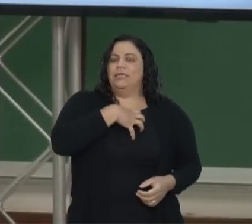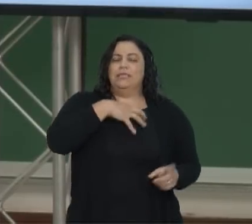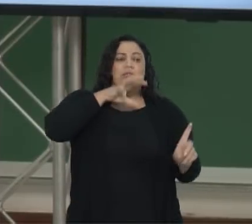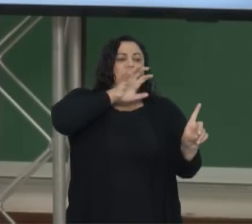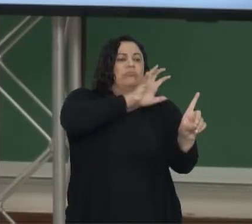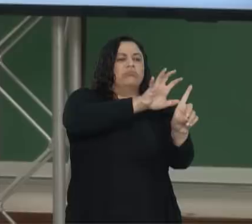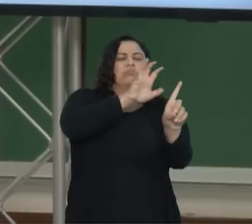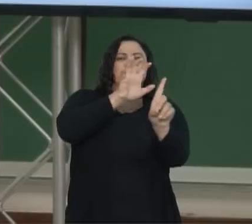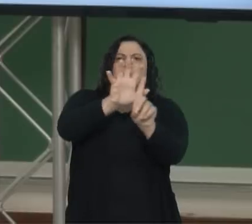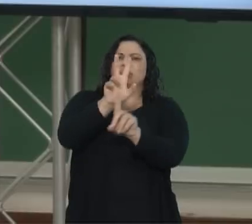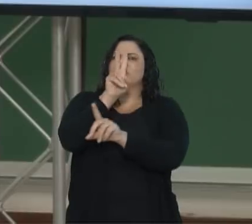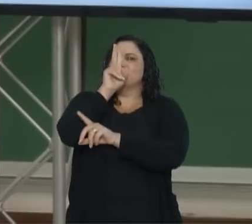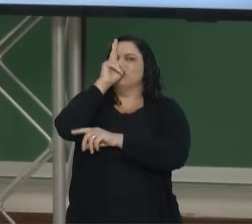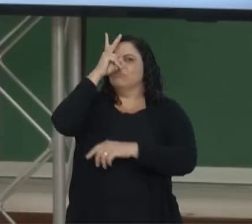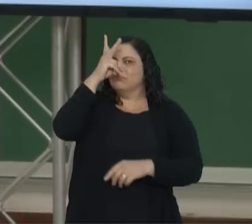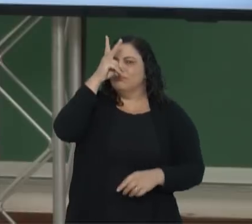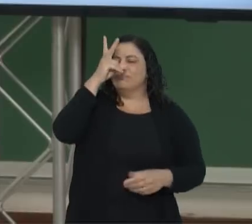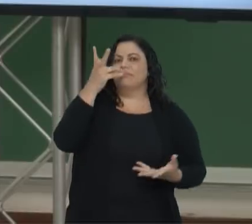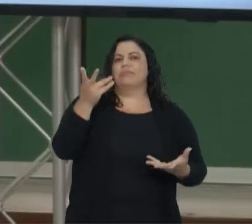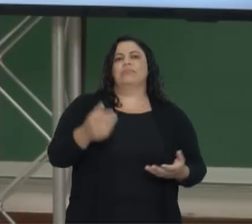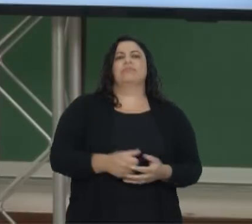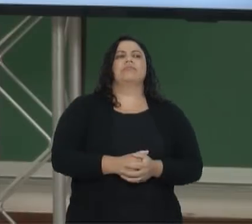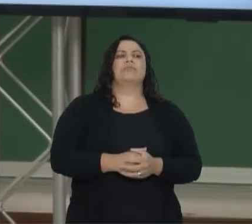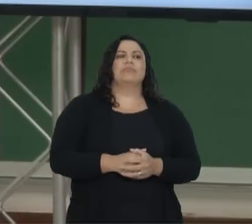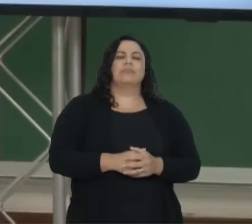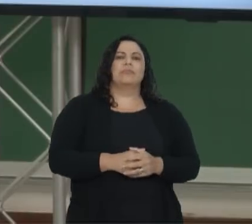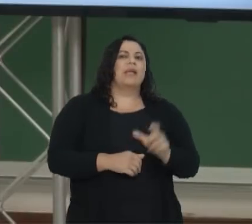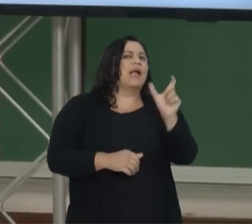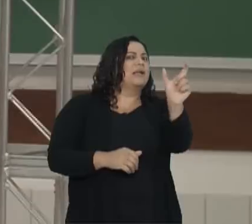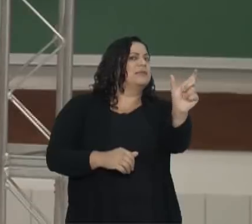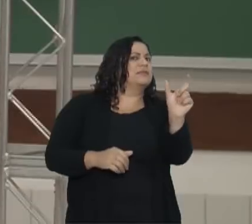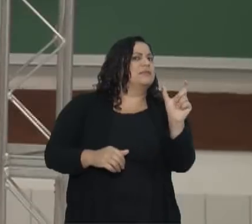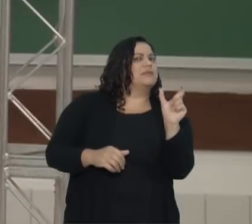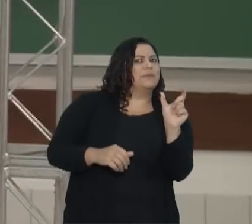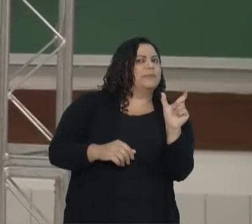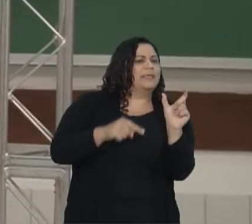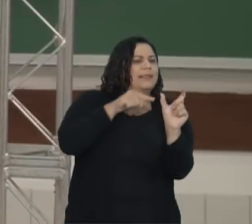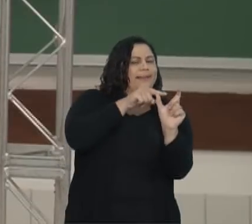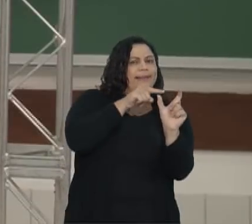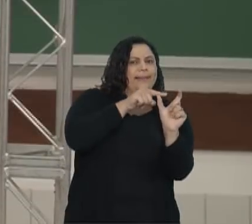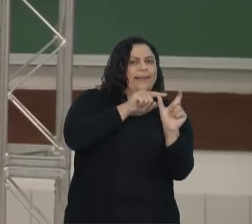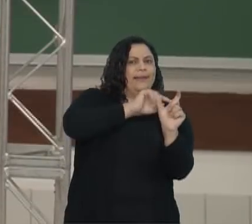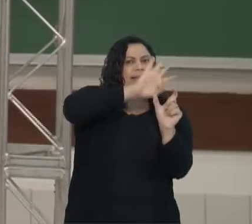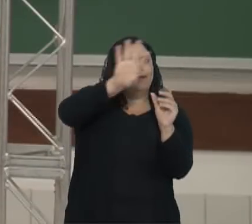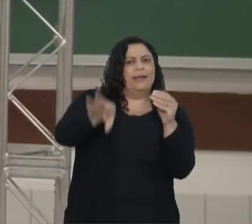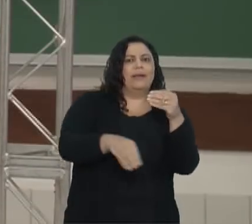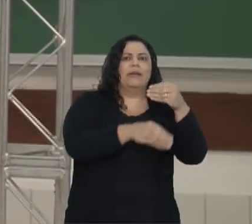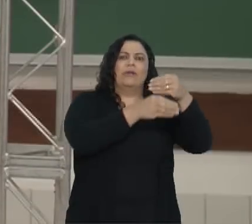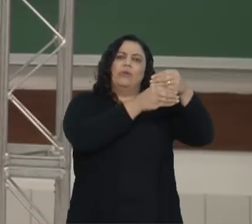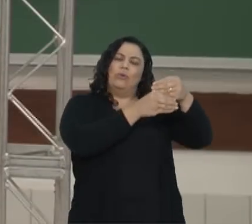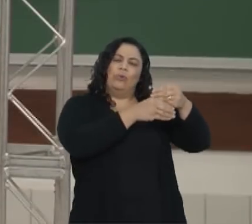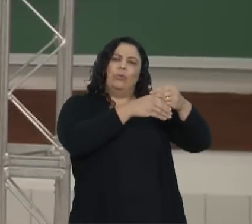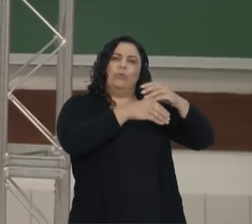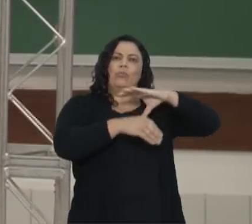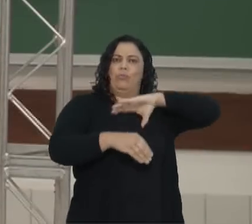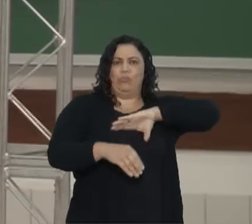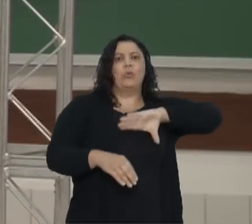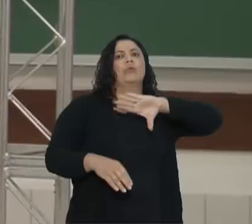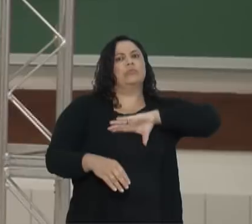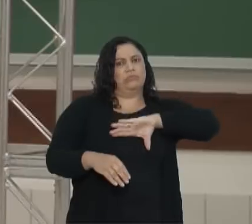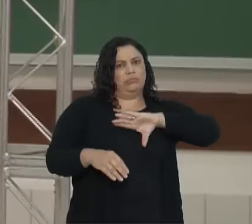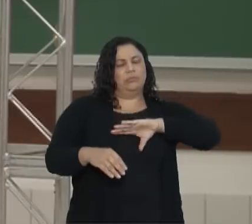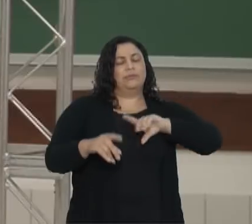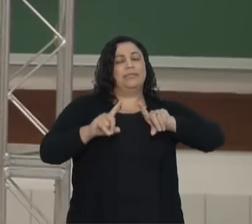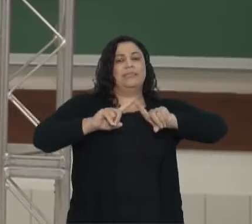no estado da Bahia. A maior parte das palavras compõem o português, fazem parte das palavras que nós